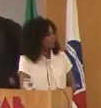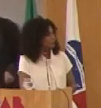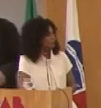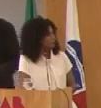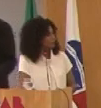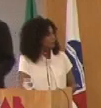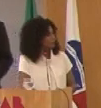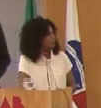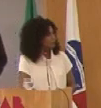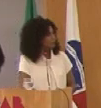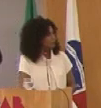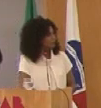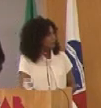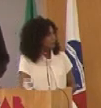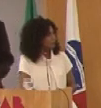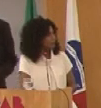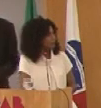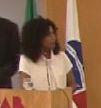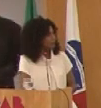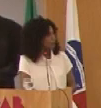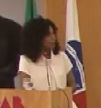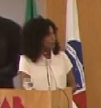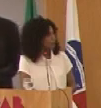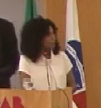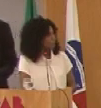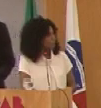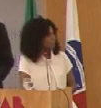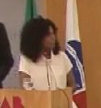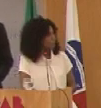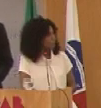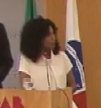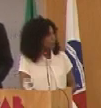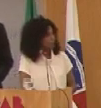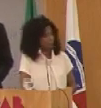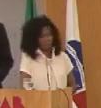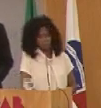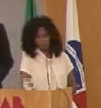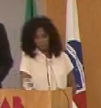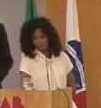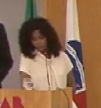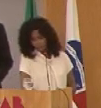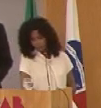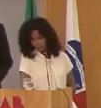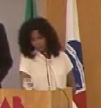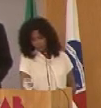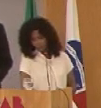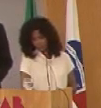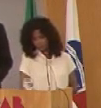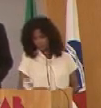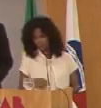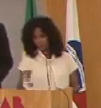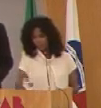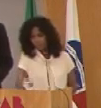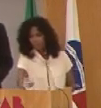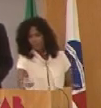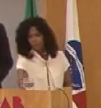verbais, 28 ameaças e intimidações e 19 impedimentos ao exercício profissional.